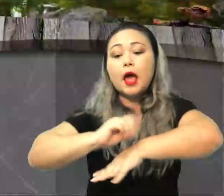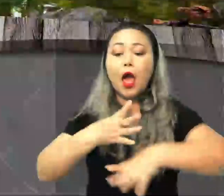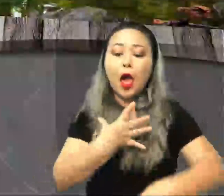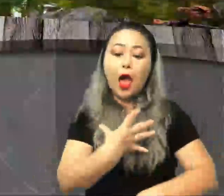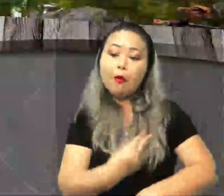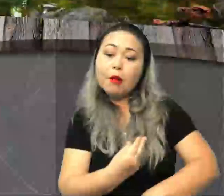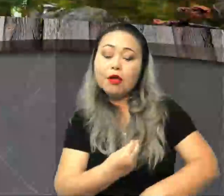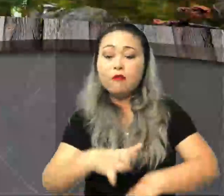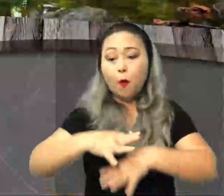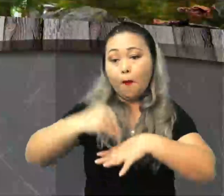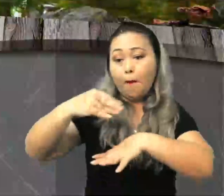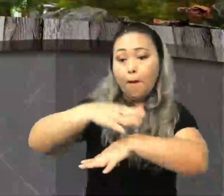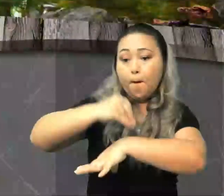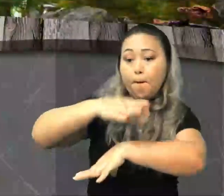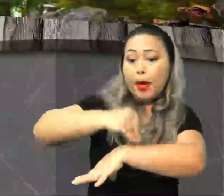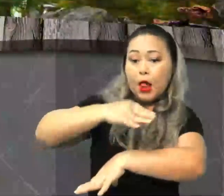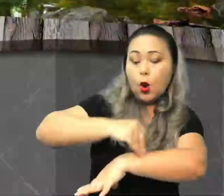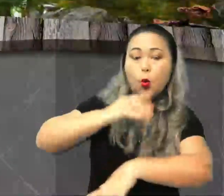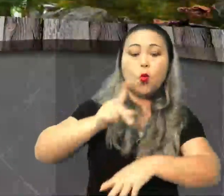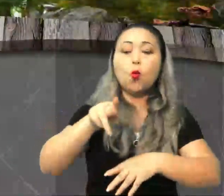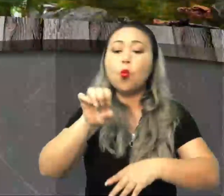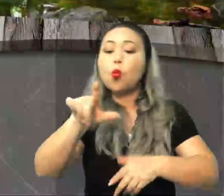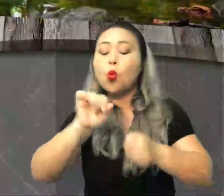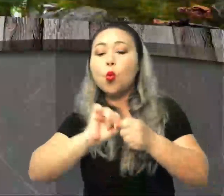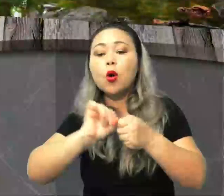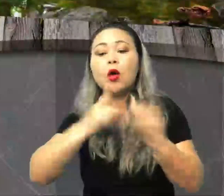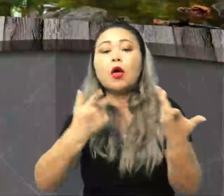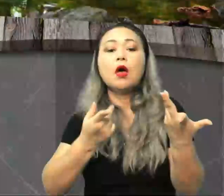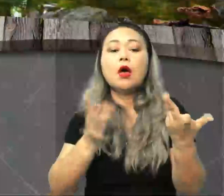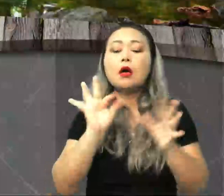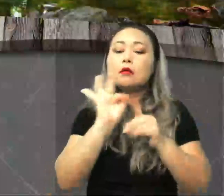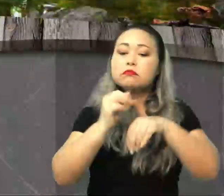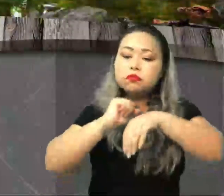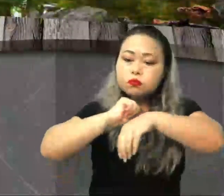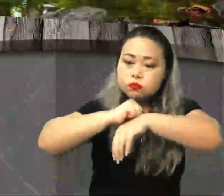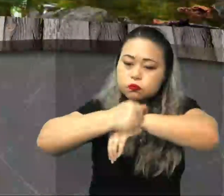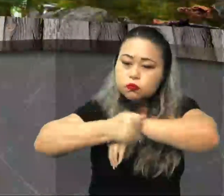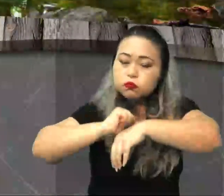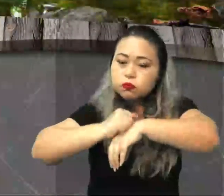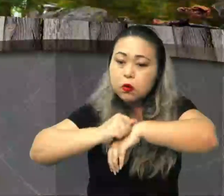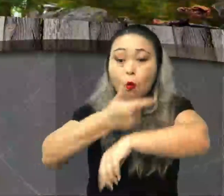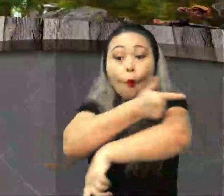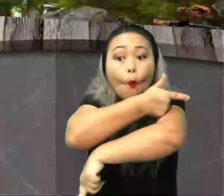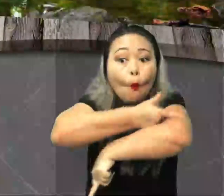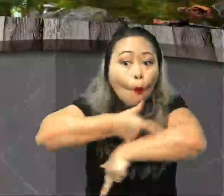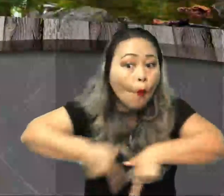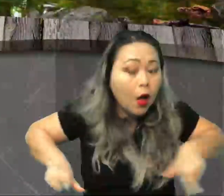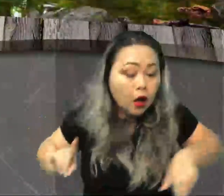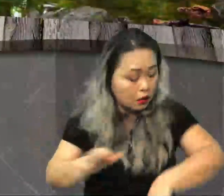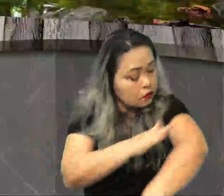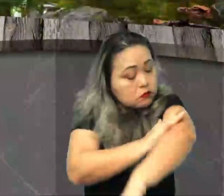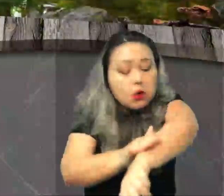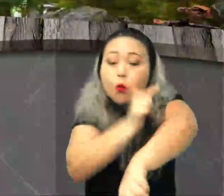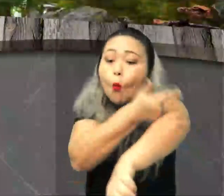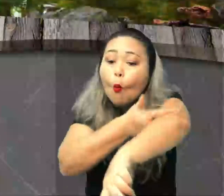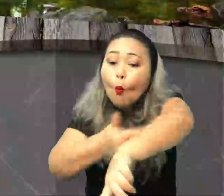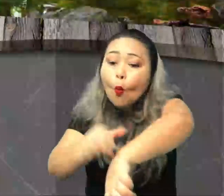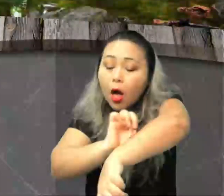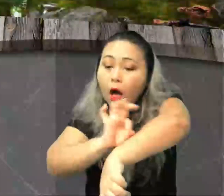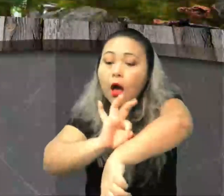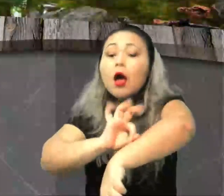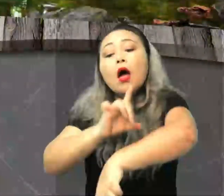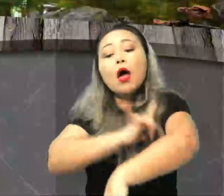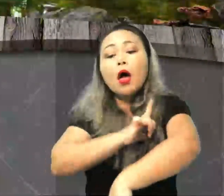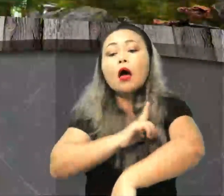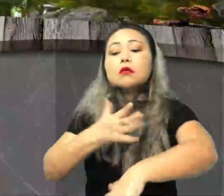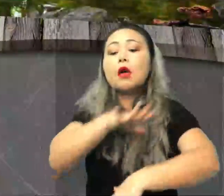aí pelos, penas, tá? E as estruturas, animais sem, desprovidos dessas proteções, e você também